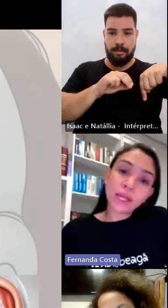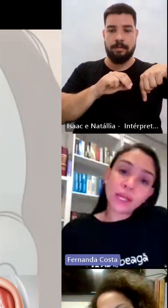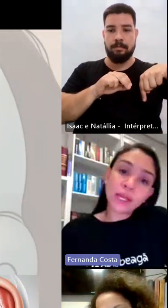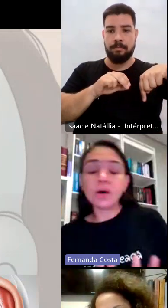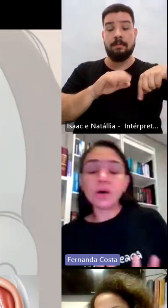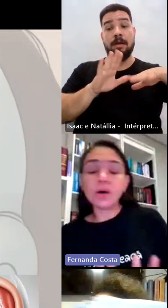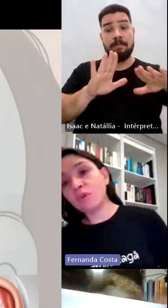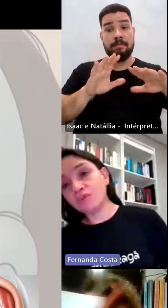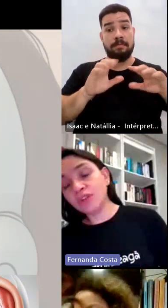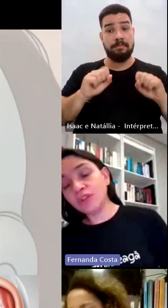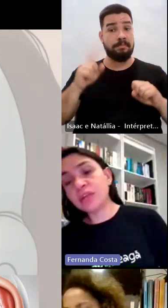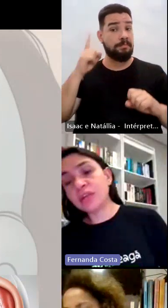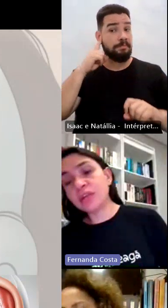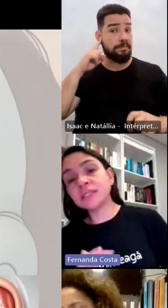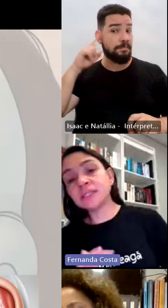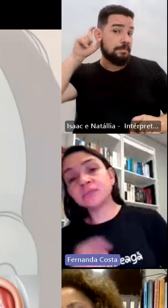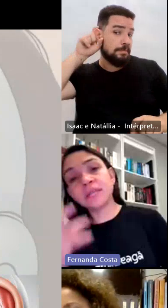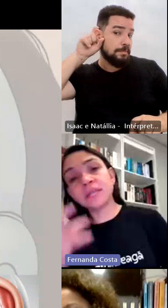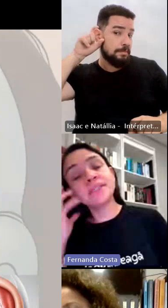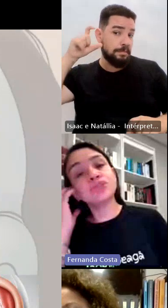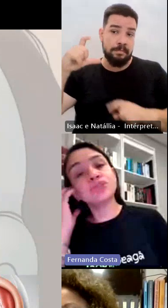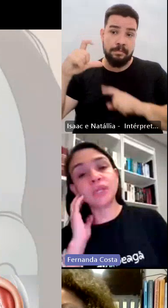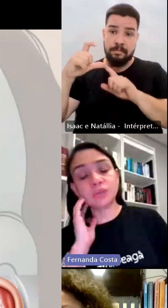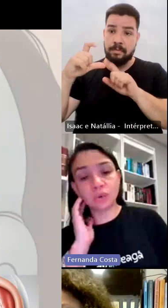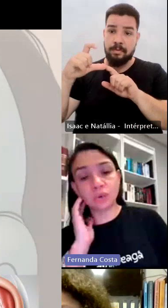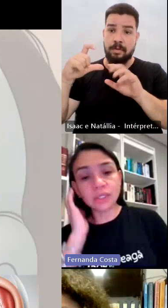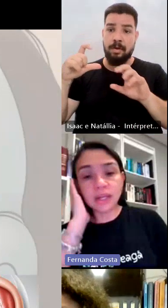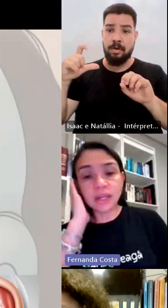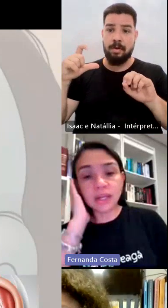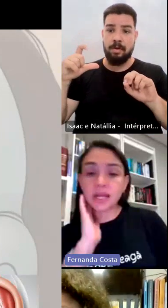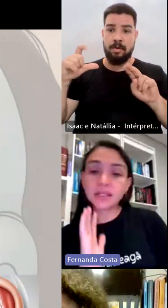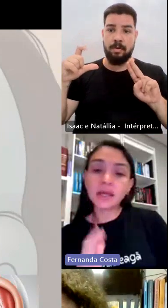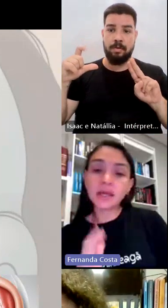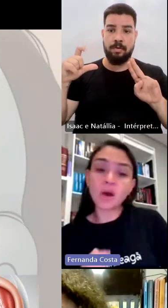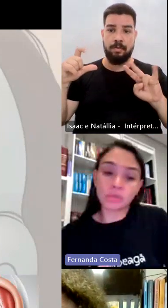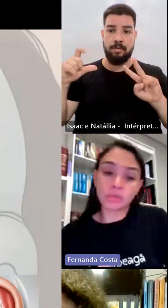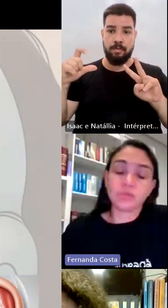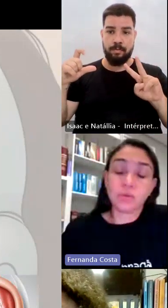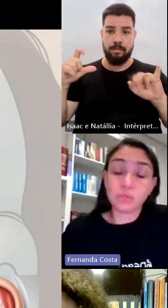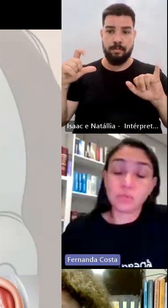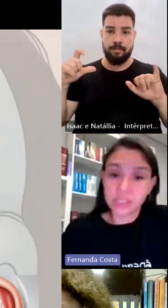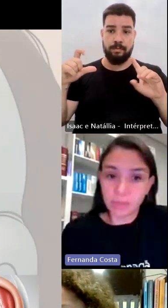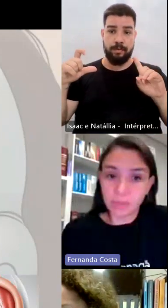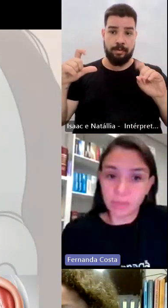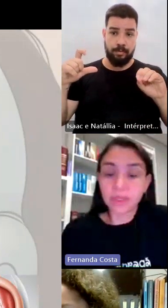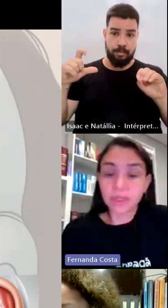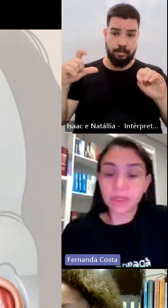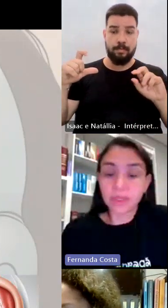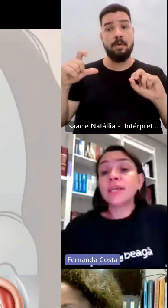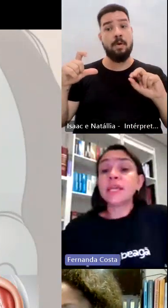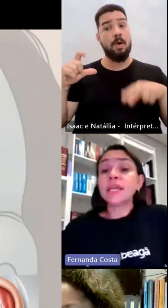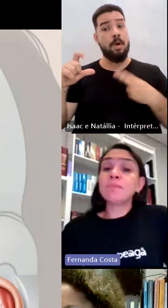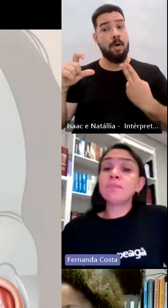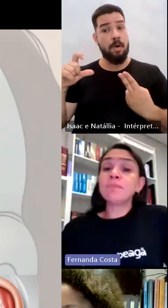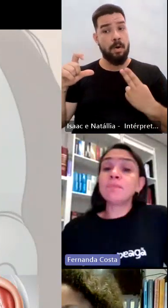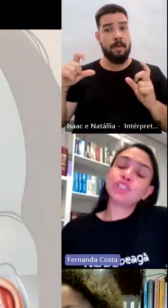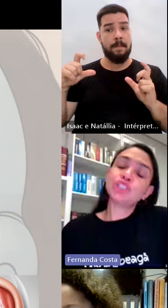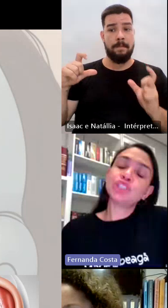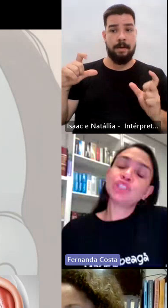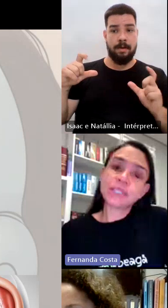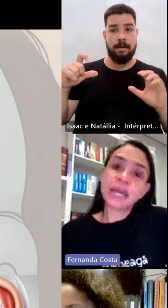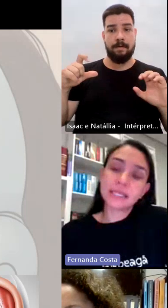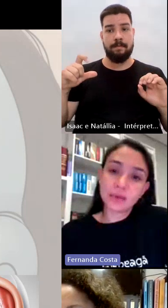como orelha ou como ouvido, mas pensando nessa estrutura toda relacionada ao processo da audição. O que é importante